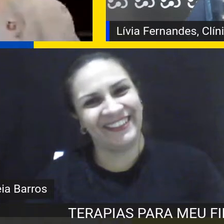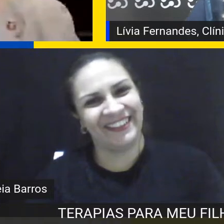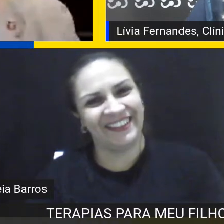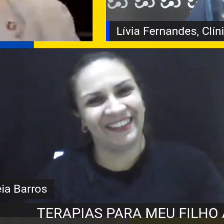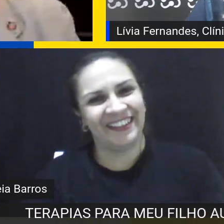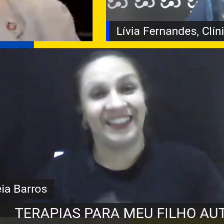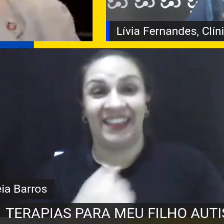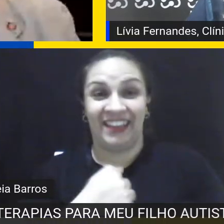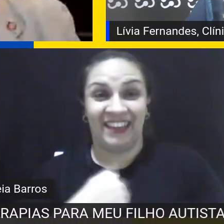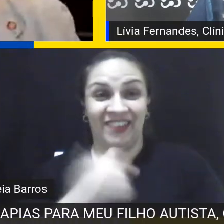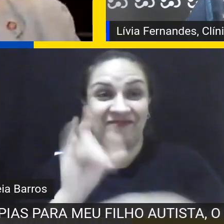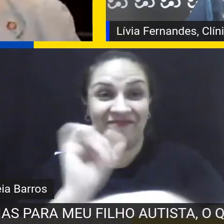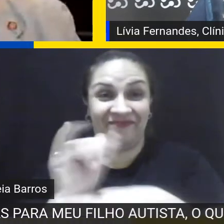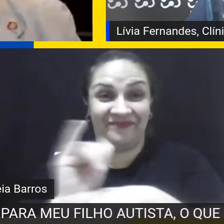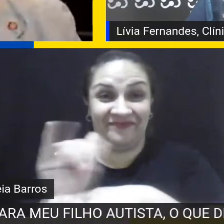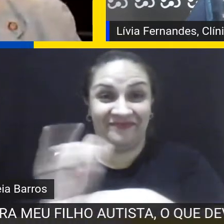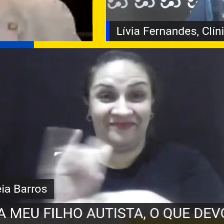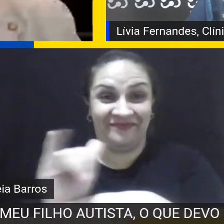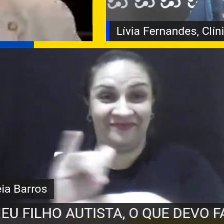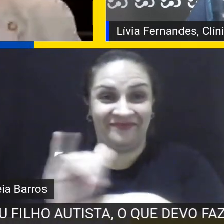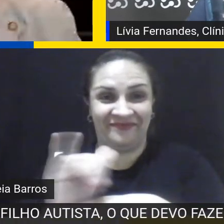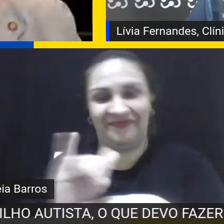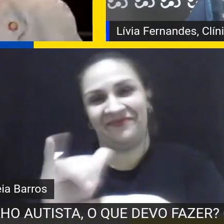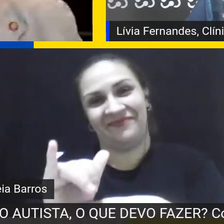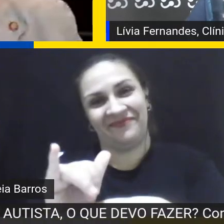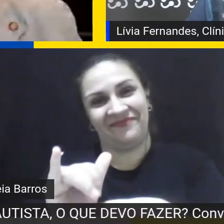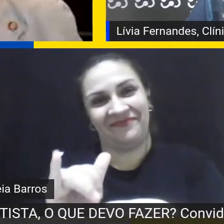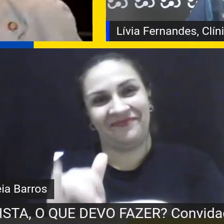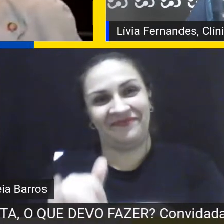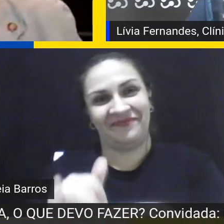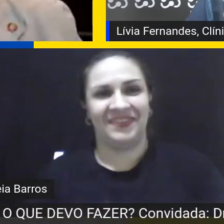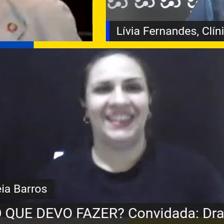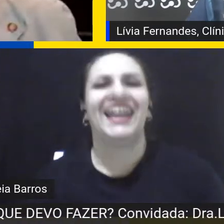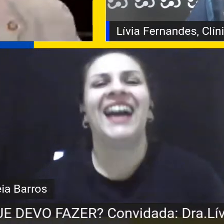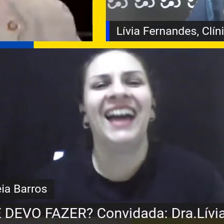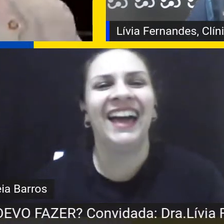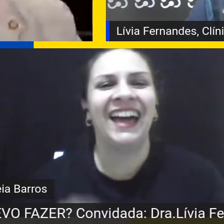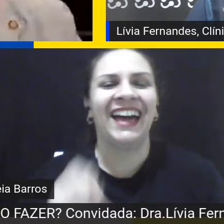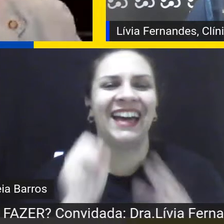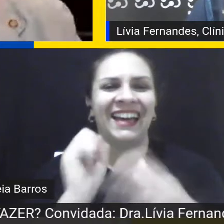YouTube. Ainda bem que não é igual o Instagram que derruba, né?